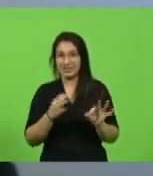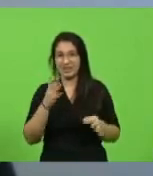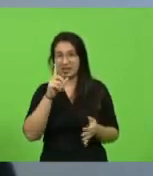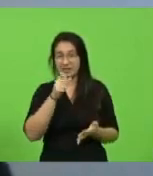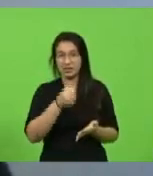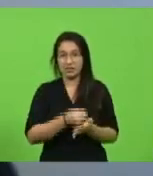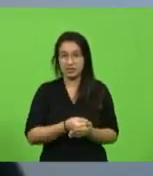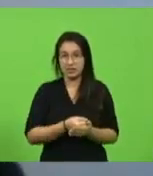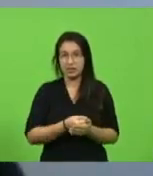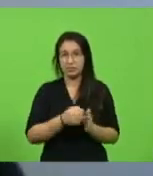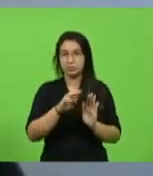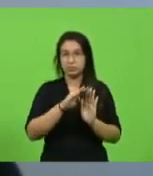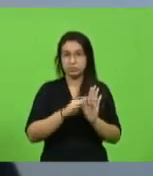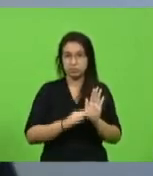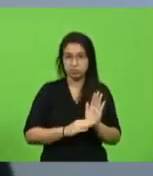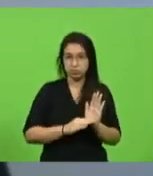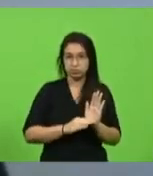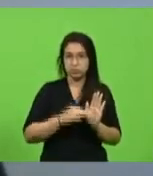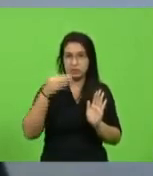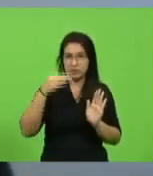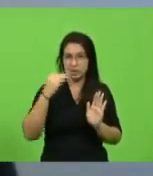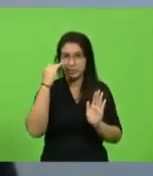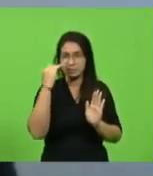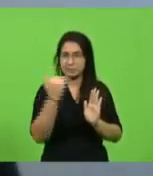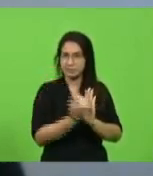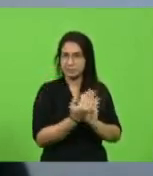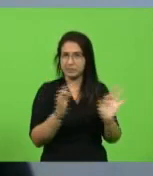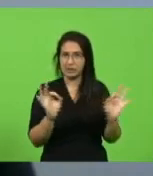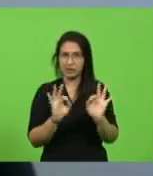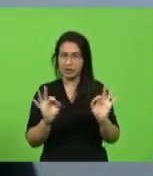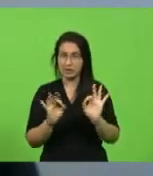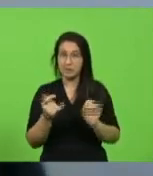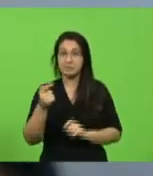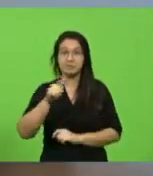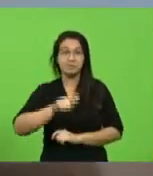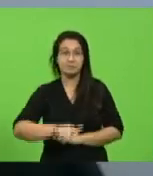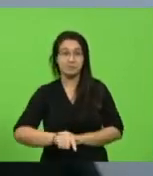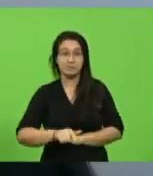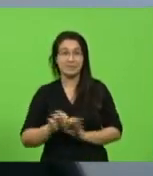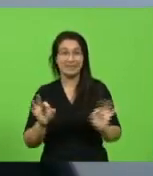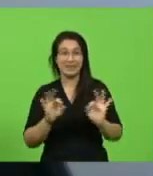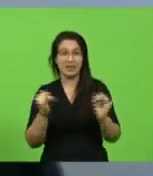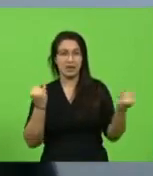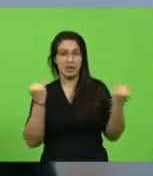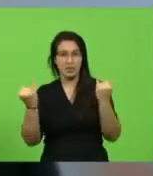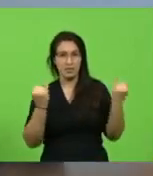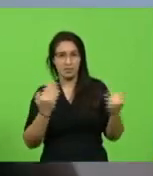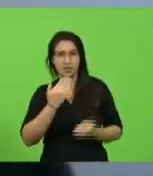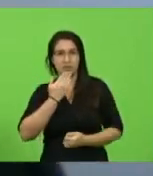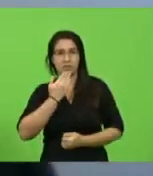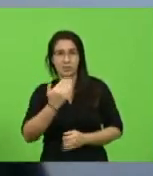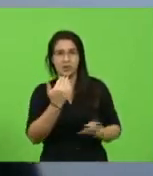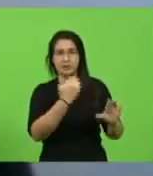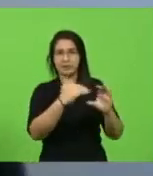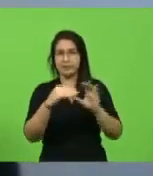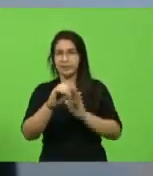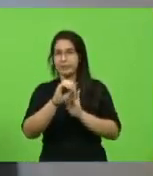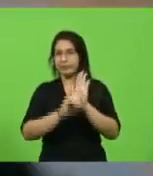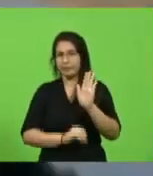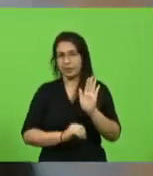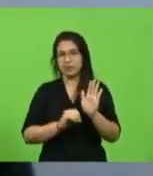as recomendações fossem seguidas, ou nem mesmo que tenha pedido informações, enviado ofícios